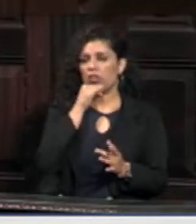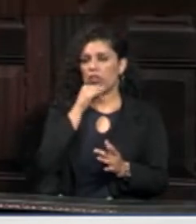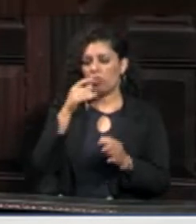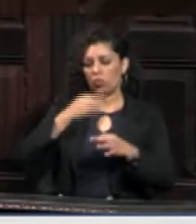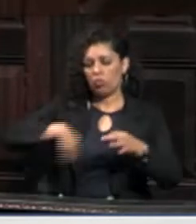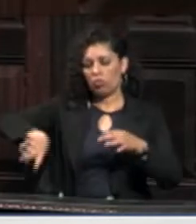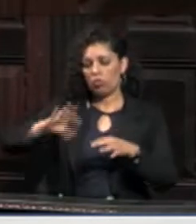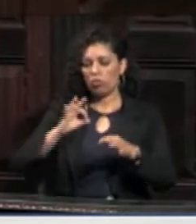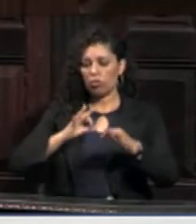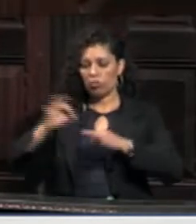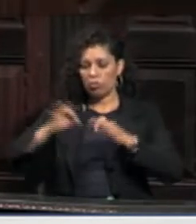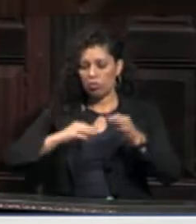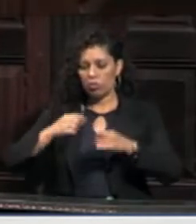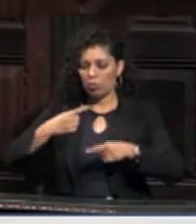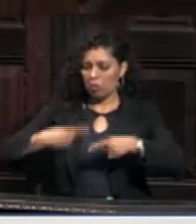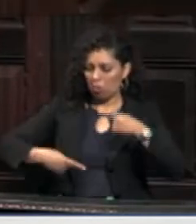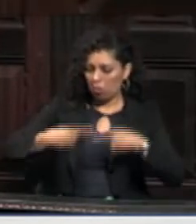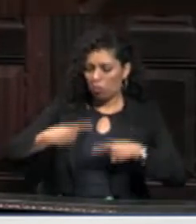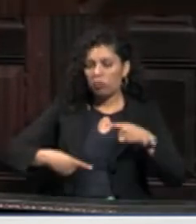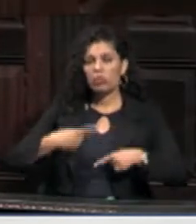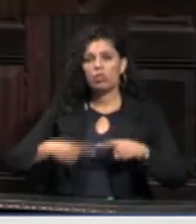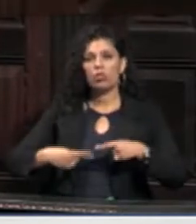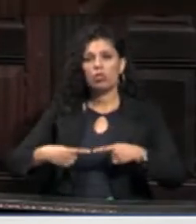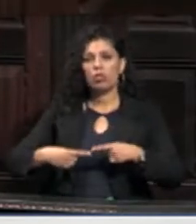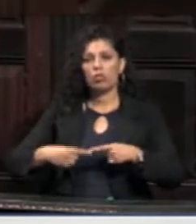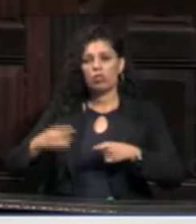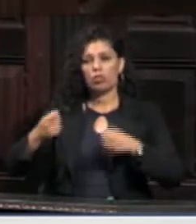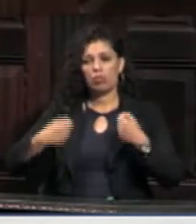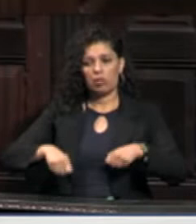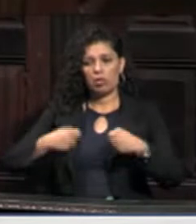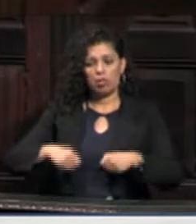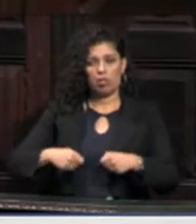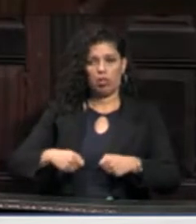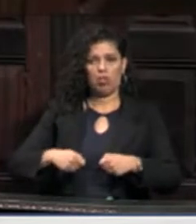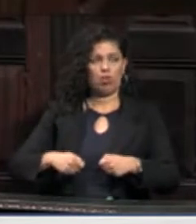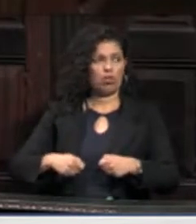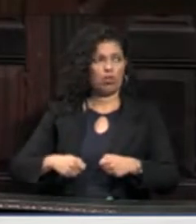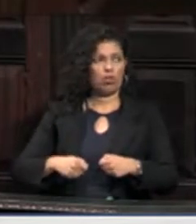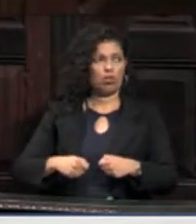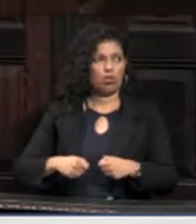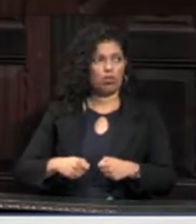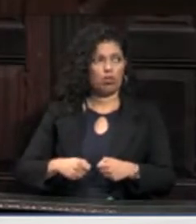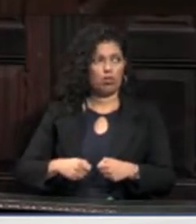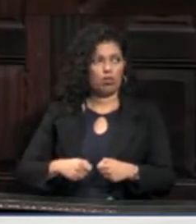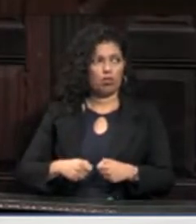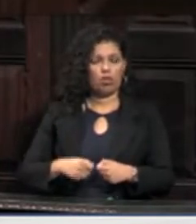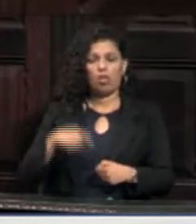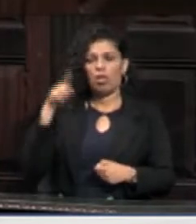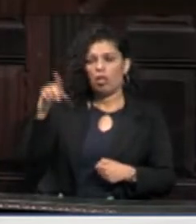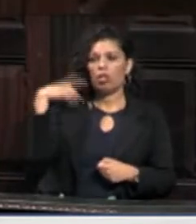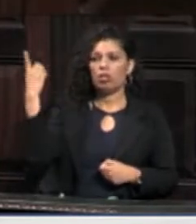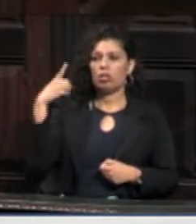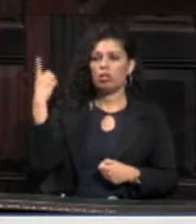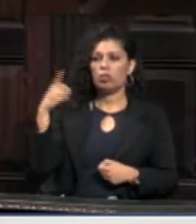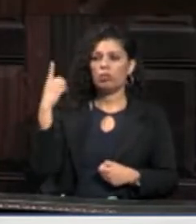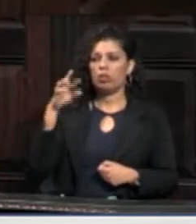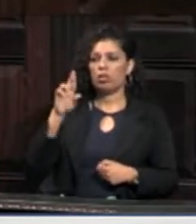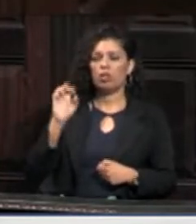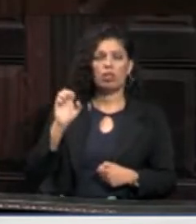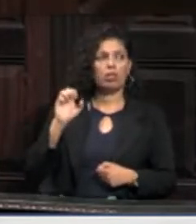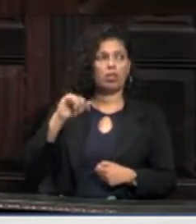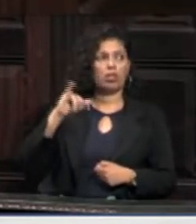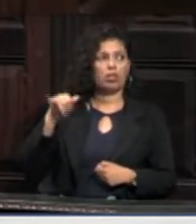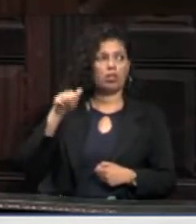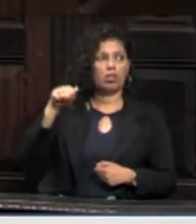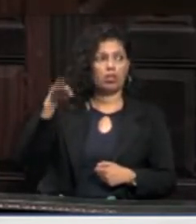de aprimorar o projeto, mas algo tem que ser feito. Quando a deputada enfermeira Regiane fala da atenção primária, e eu quero